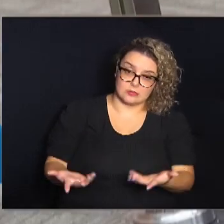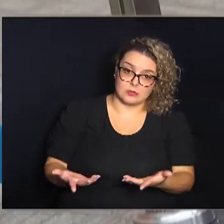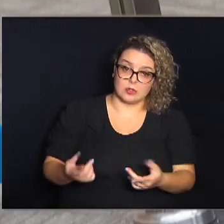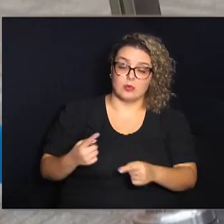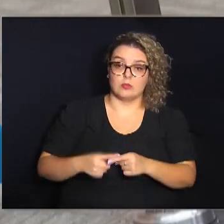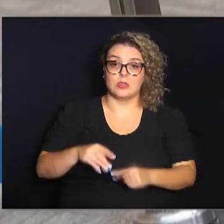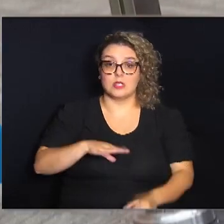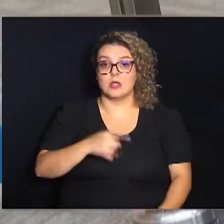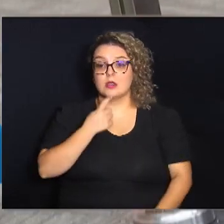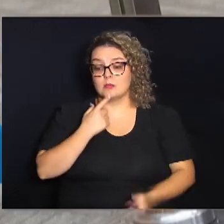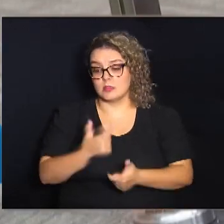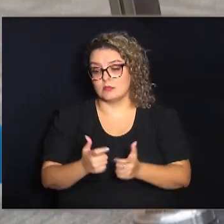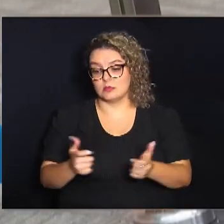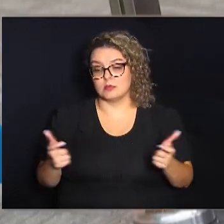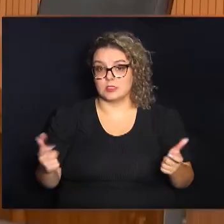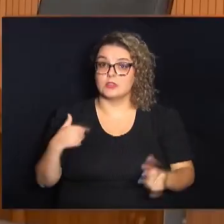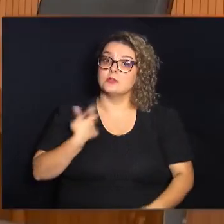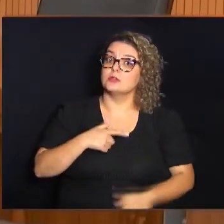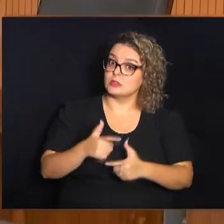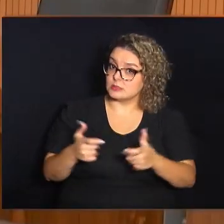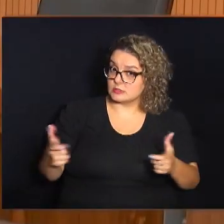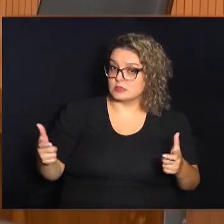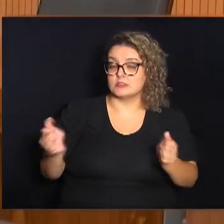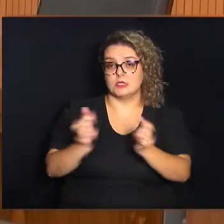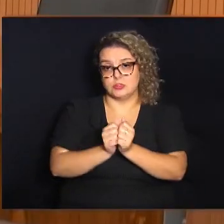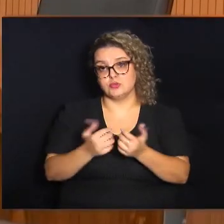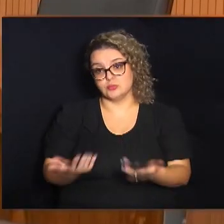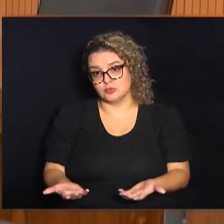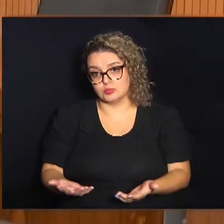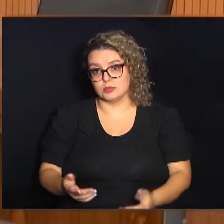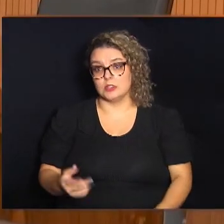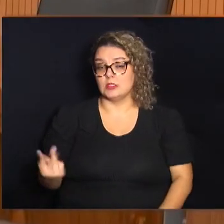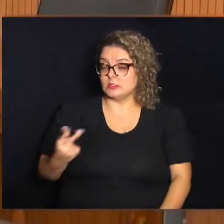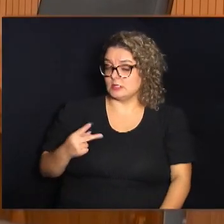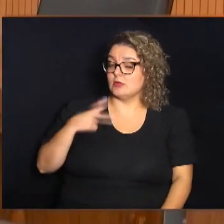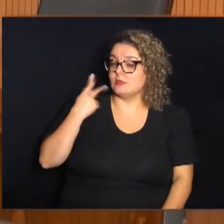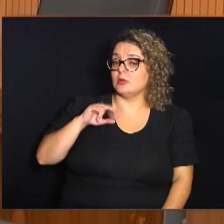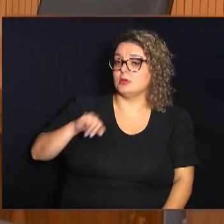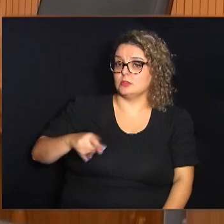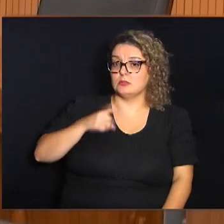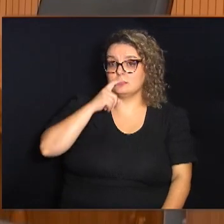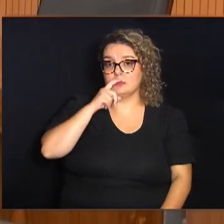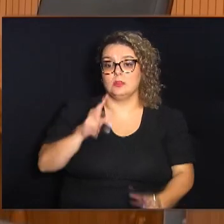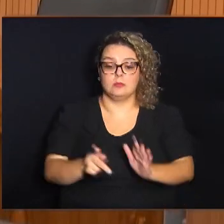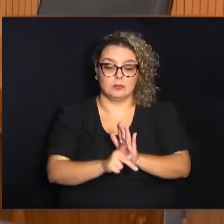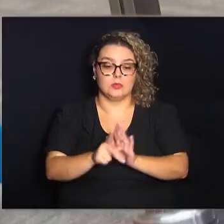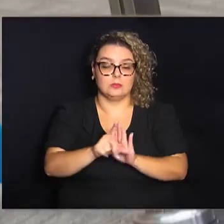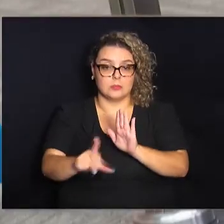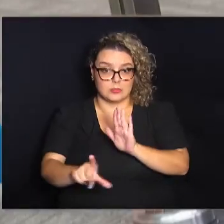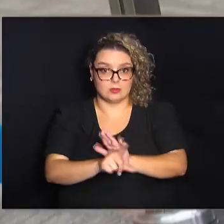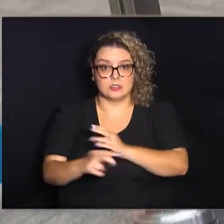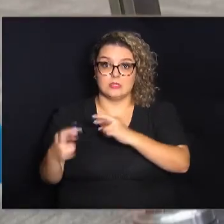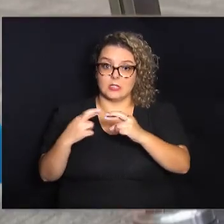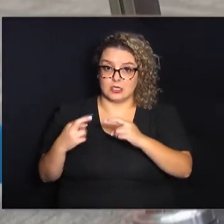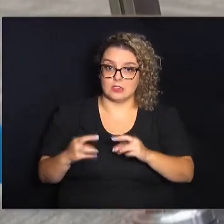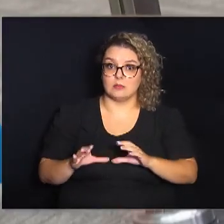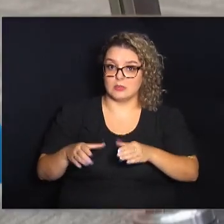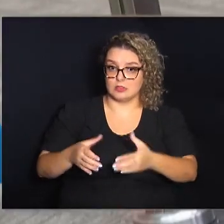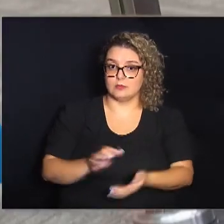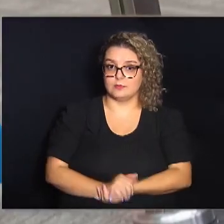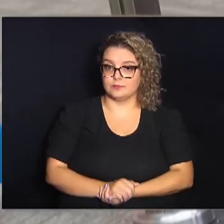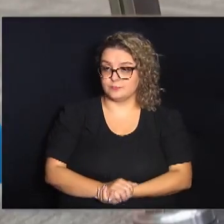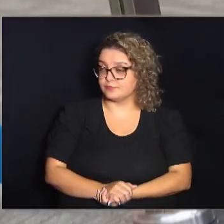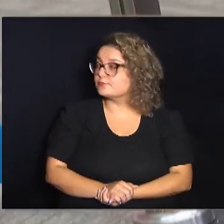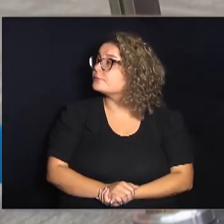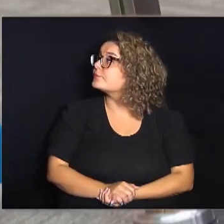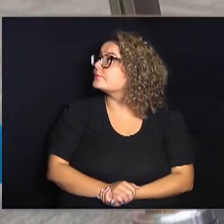Campinas cresce e nós precisamos crescer juntos. Segundo o Schneider, o projeto de lei agora vai ser analisado pela comissão. Agora essa aí